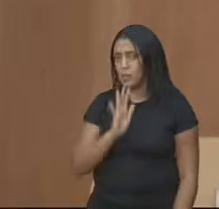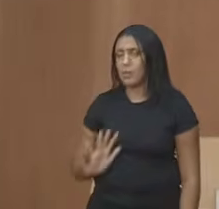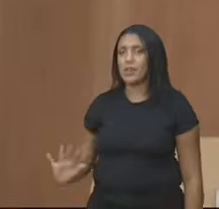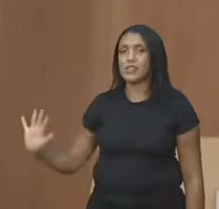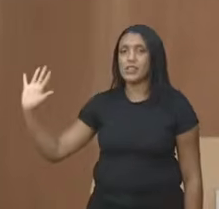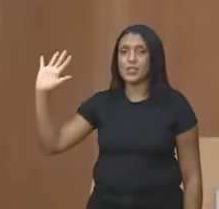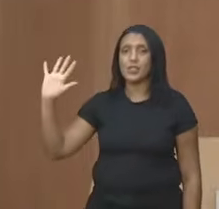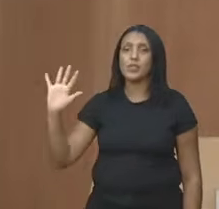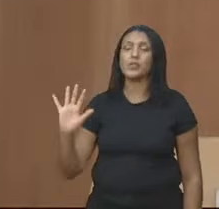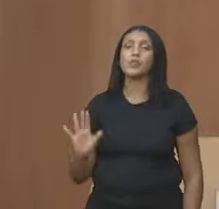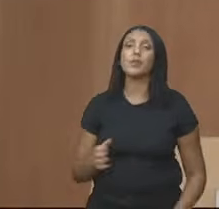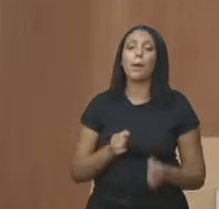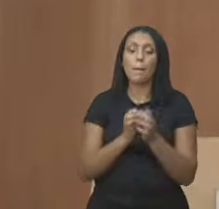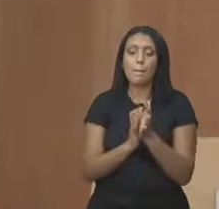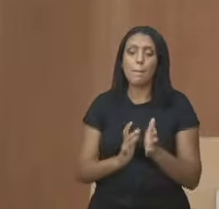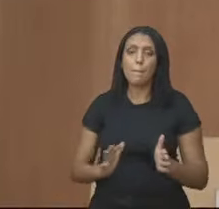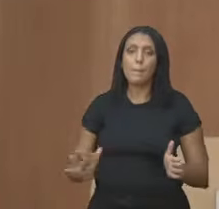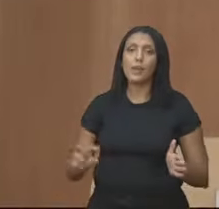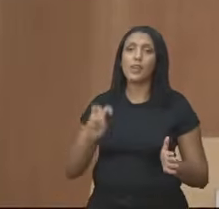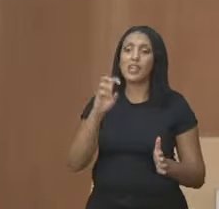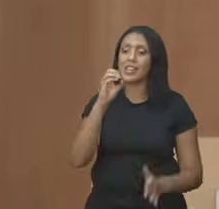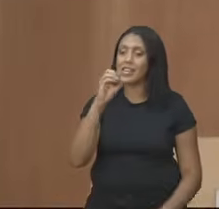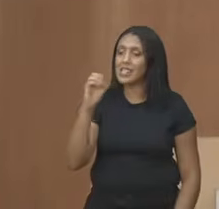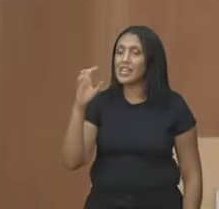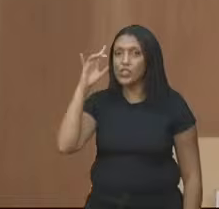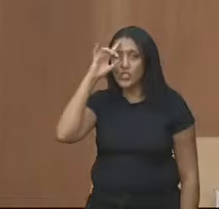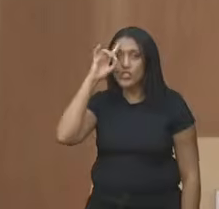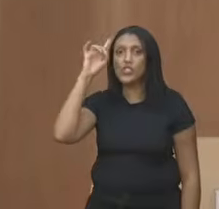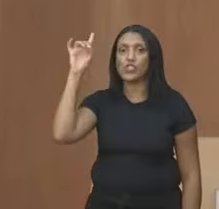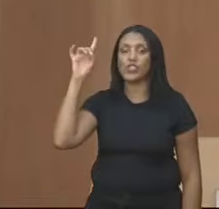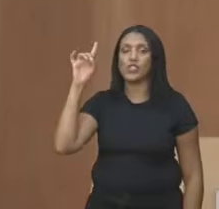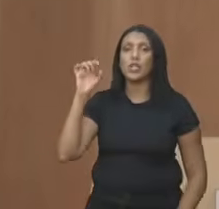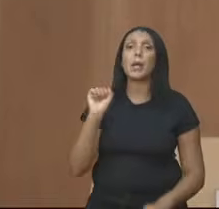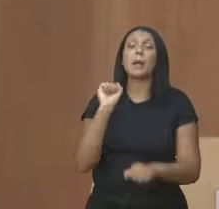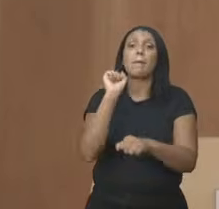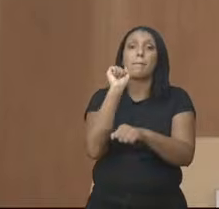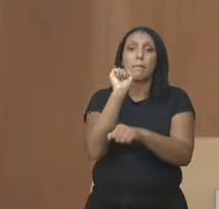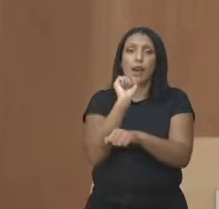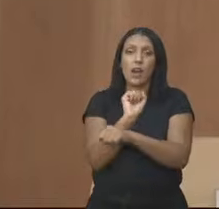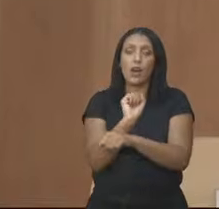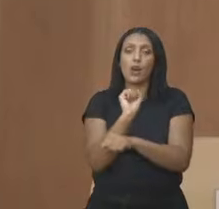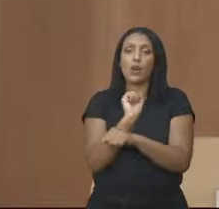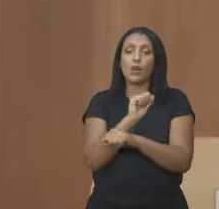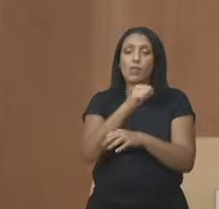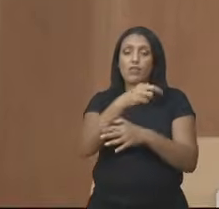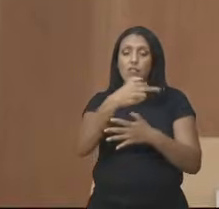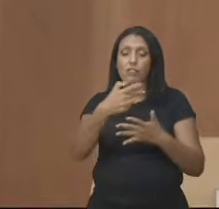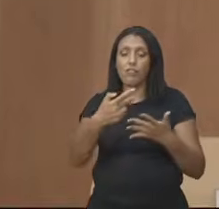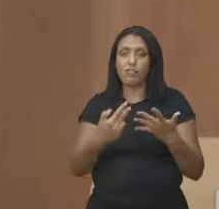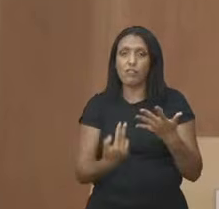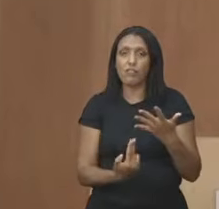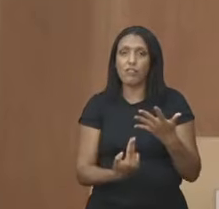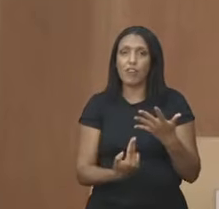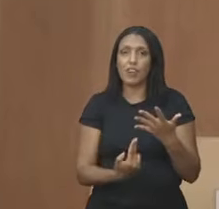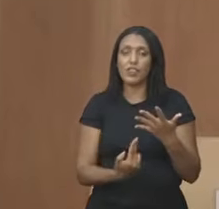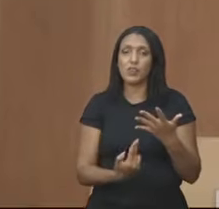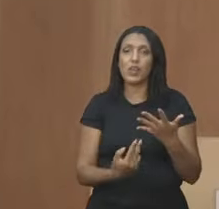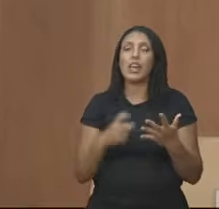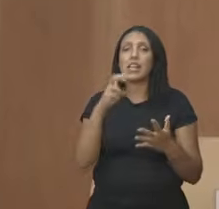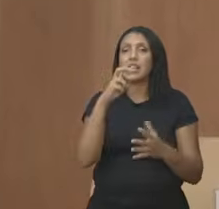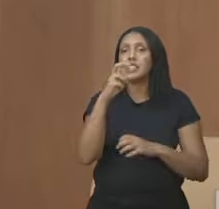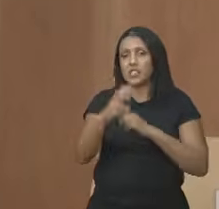período de mais de 500 dias, quase 600 dias de congelamento em vários benefícios dos servidores públicos, sexta parte, quinquênio,